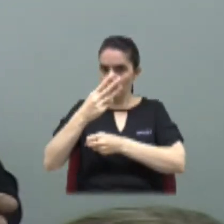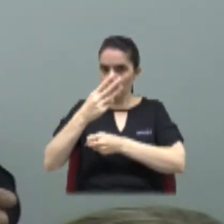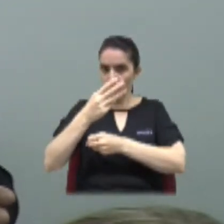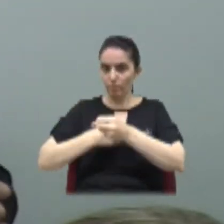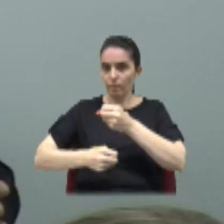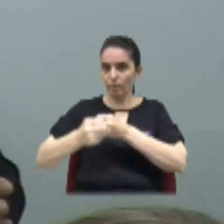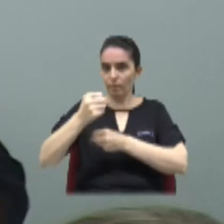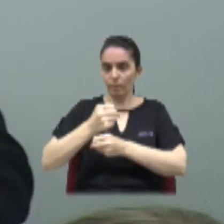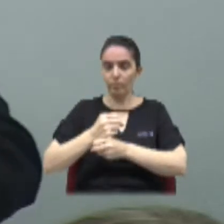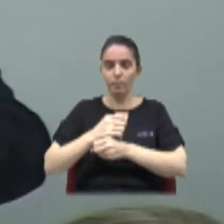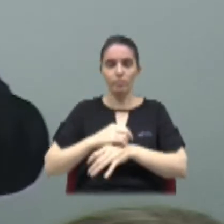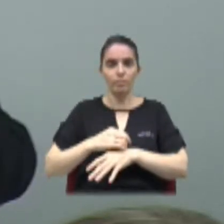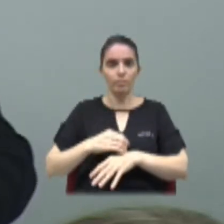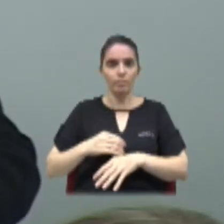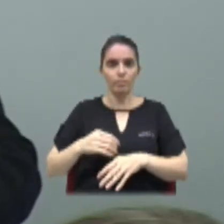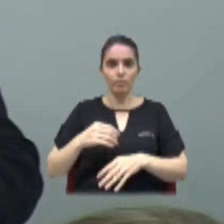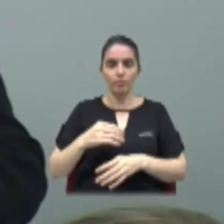extrema importância.